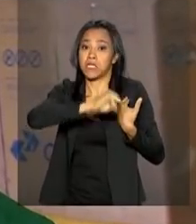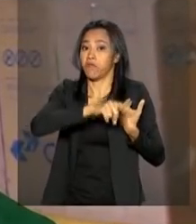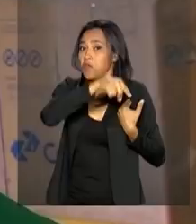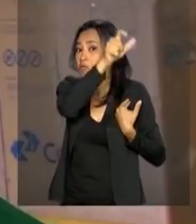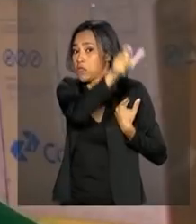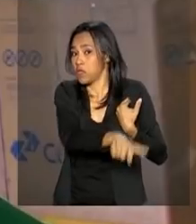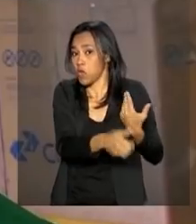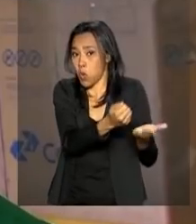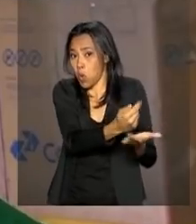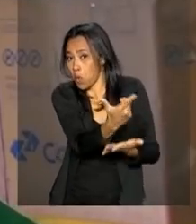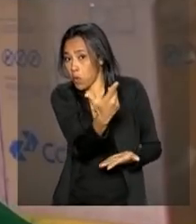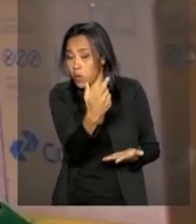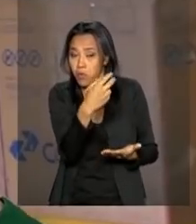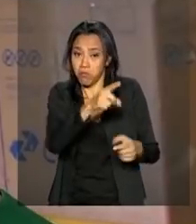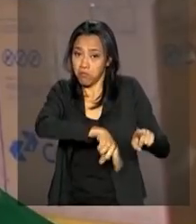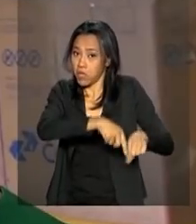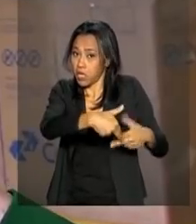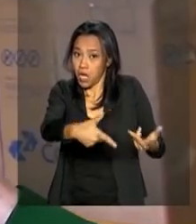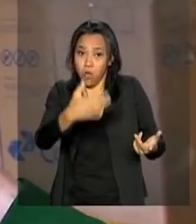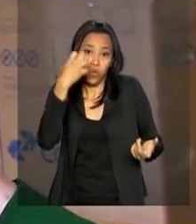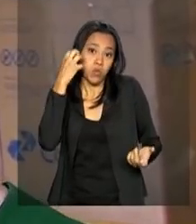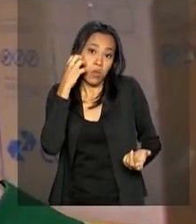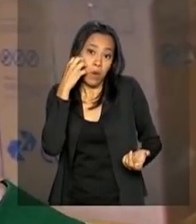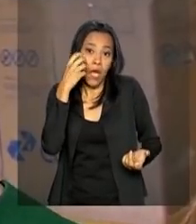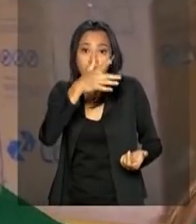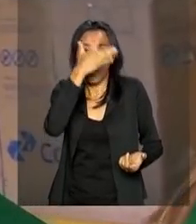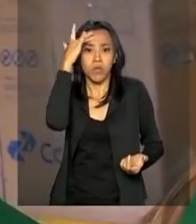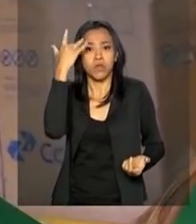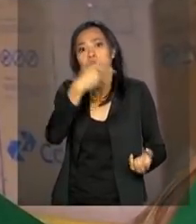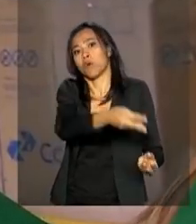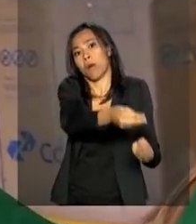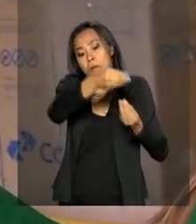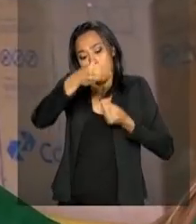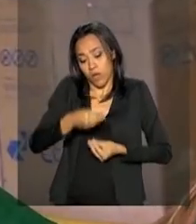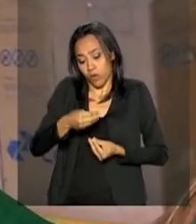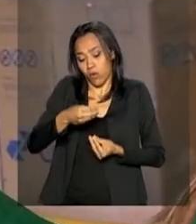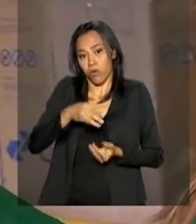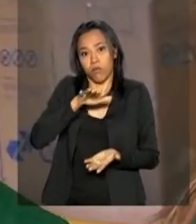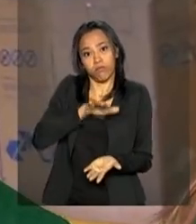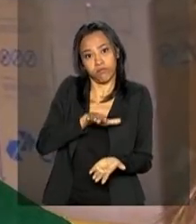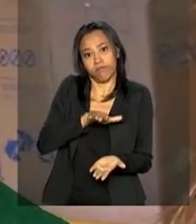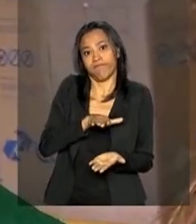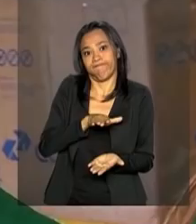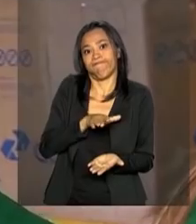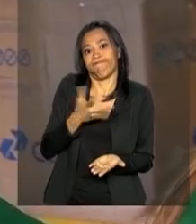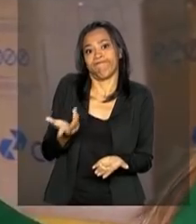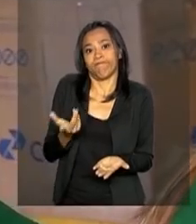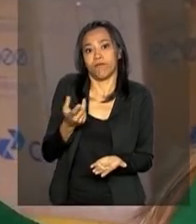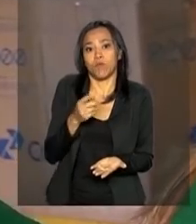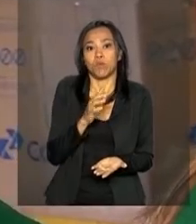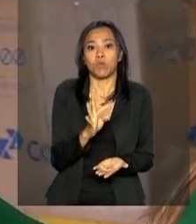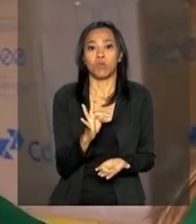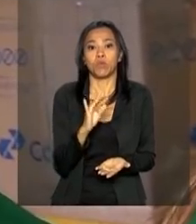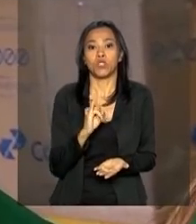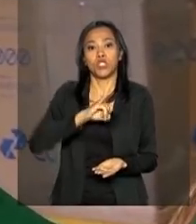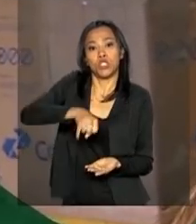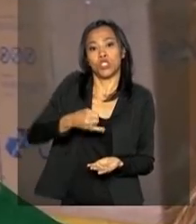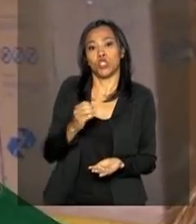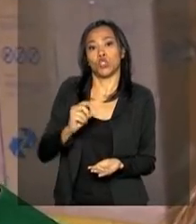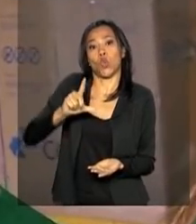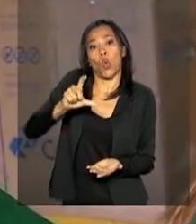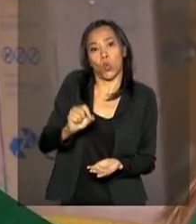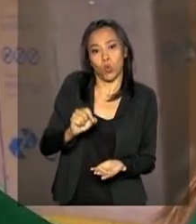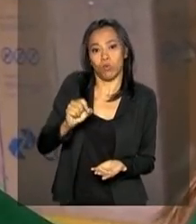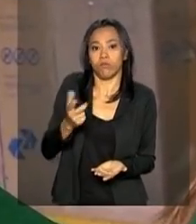você comprou um objeto, um celular, e alguém mandou um tijolo, né, que já aconteceu isso. Então a gente entrega aquilo que